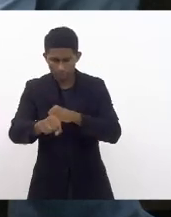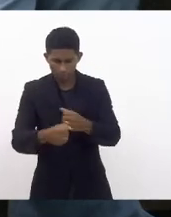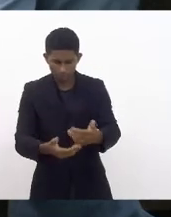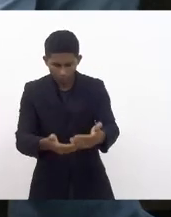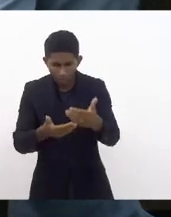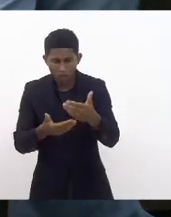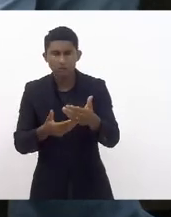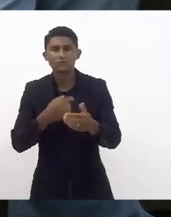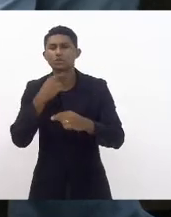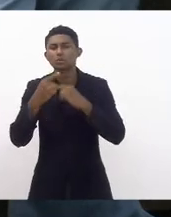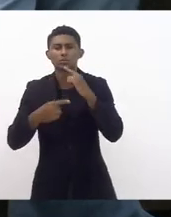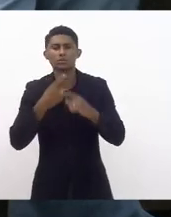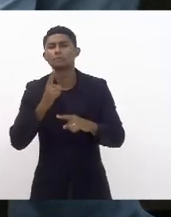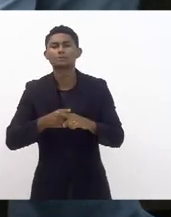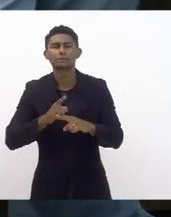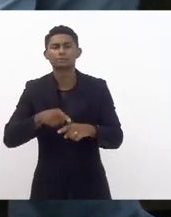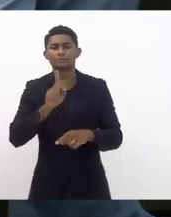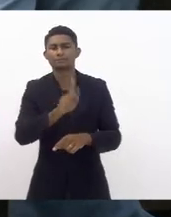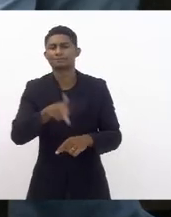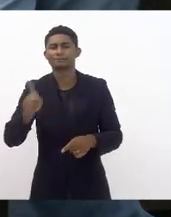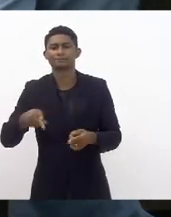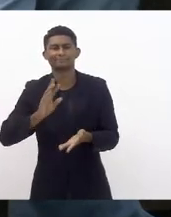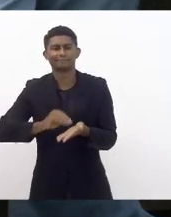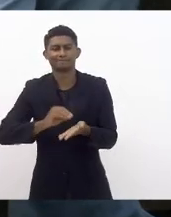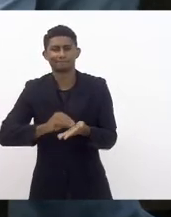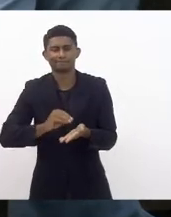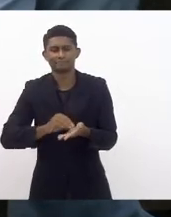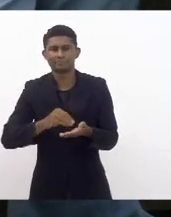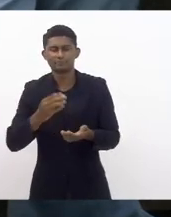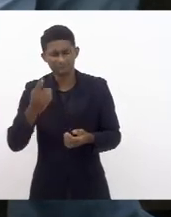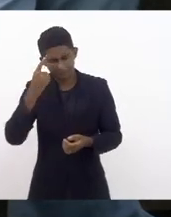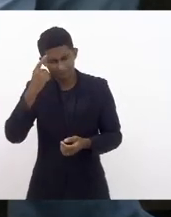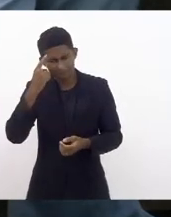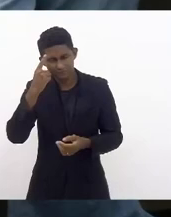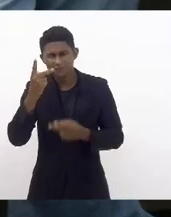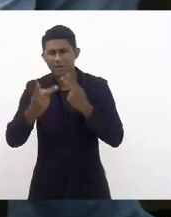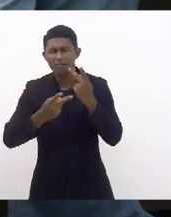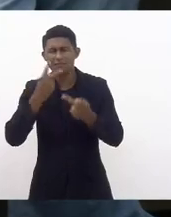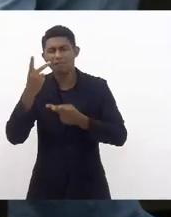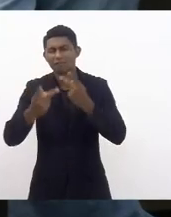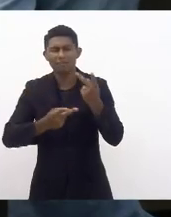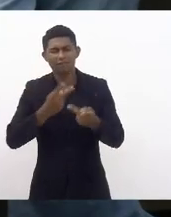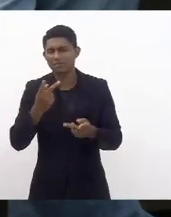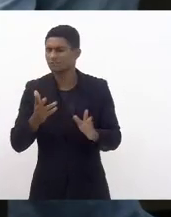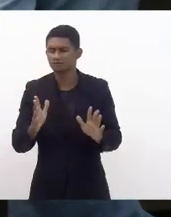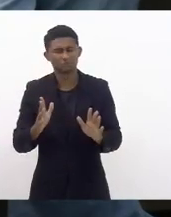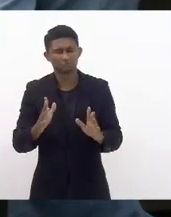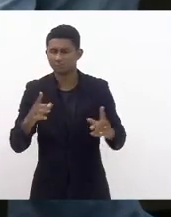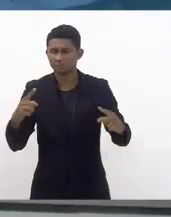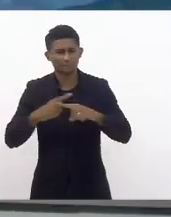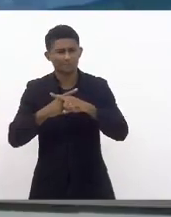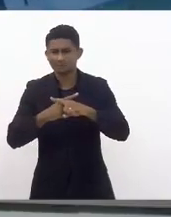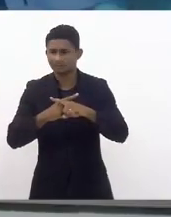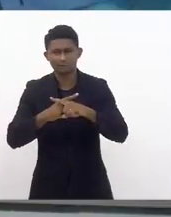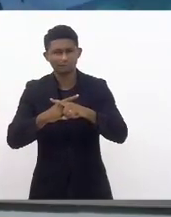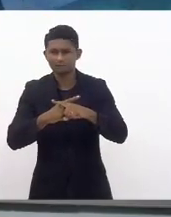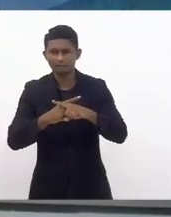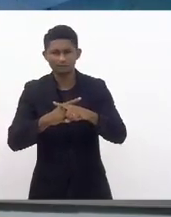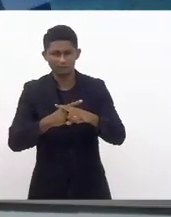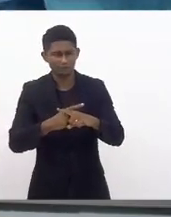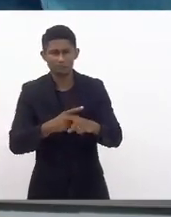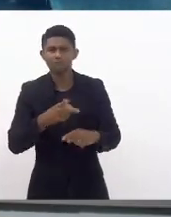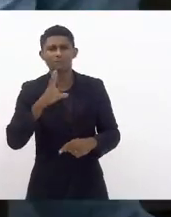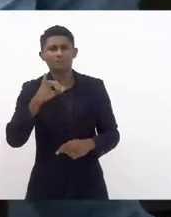Esse discurso cretino não serve para quem conhece a realidade da UESO. Se fosse por